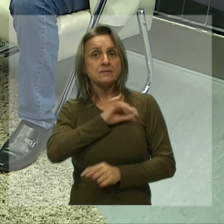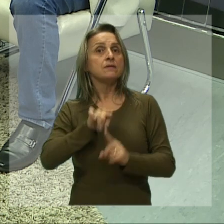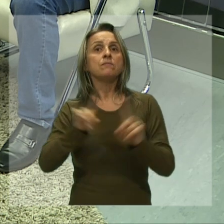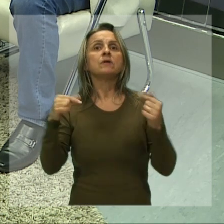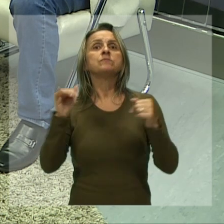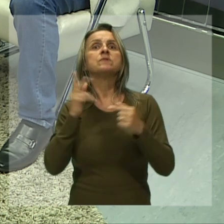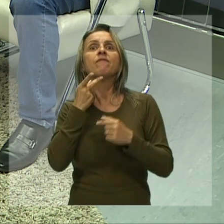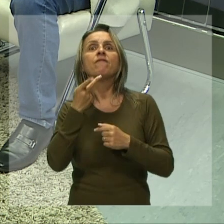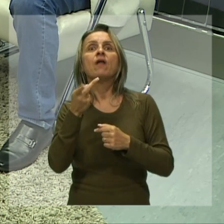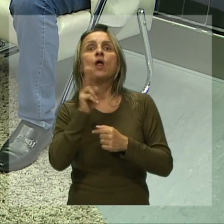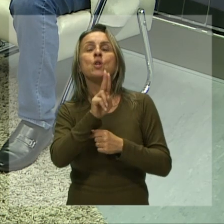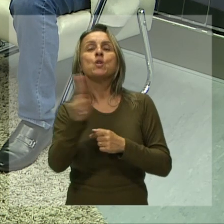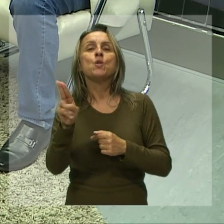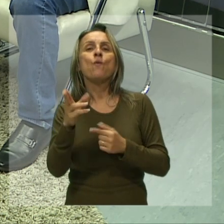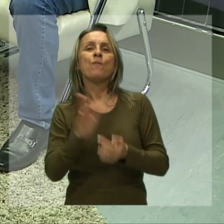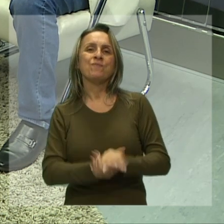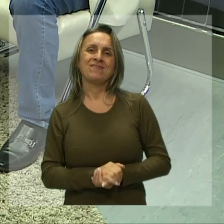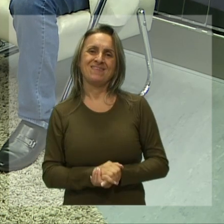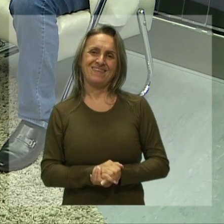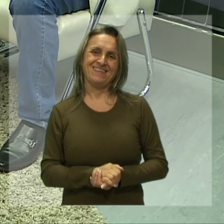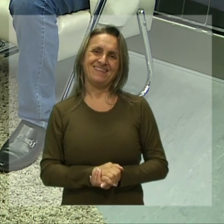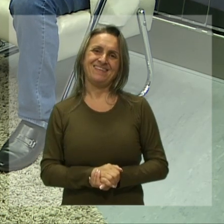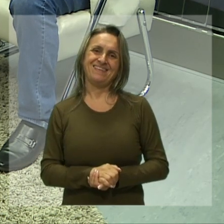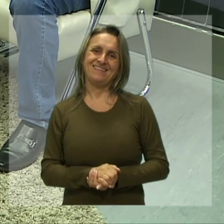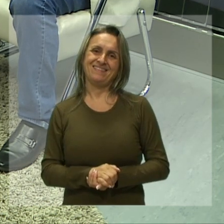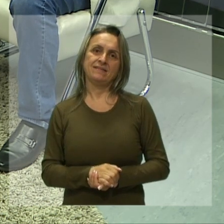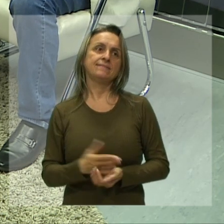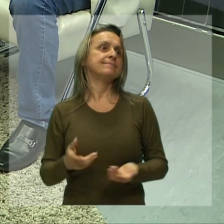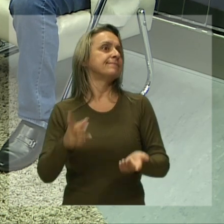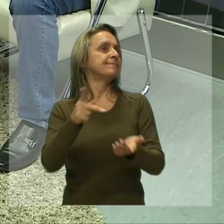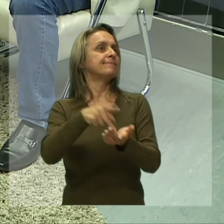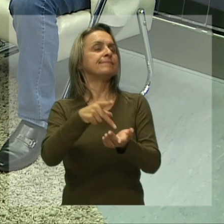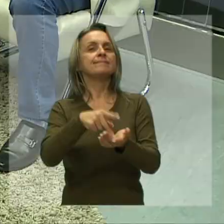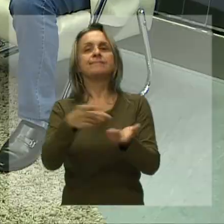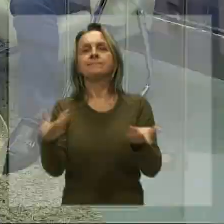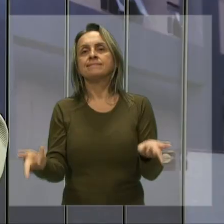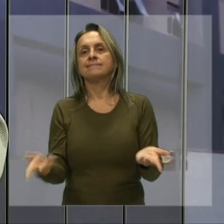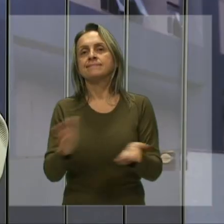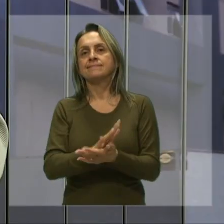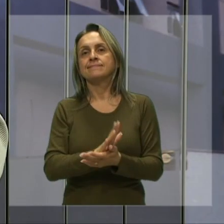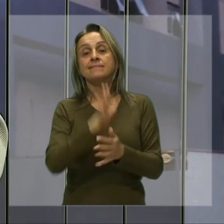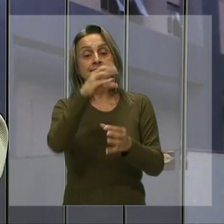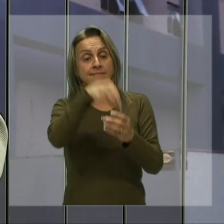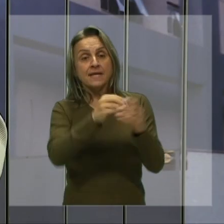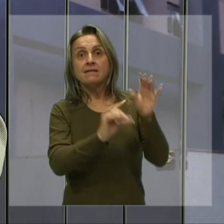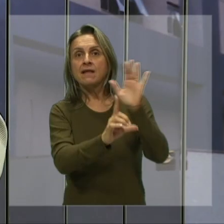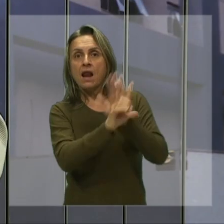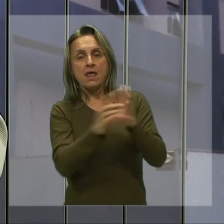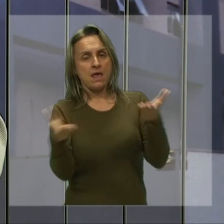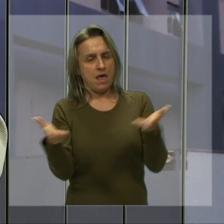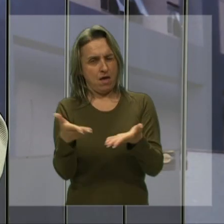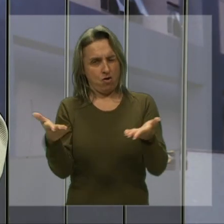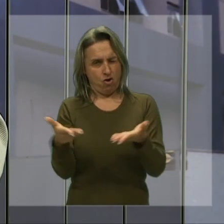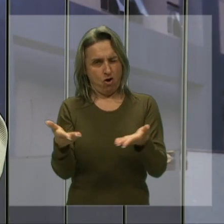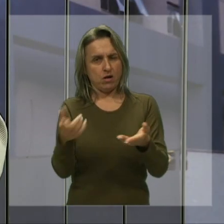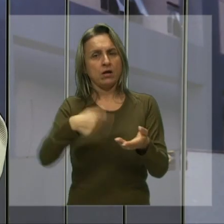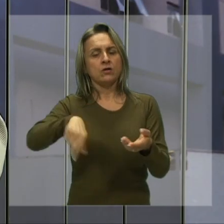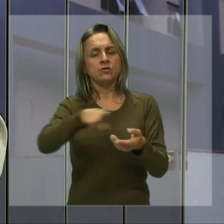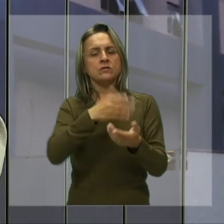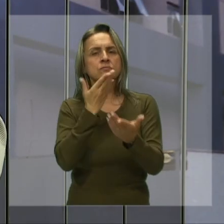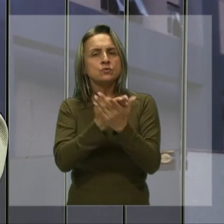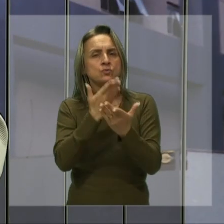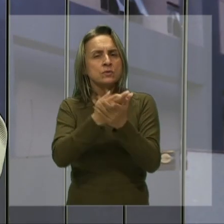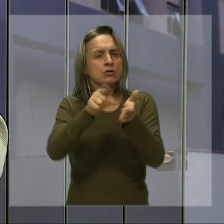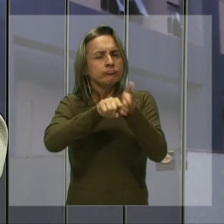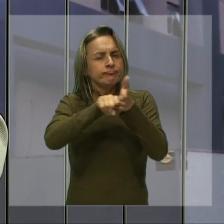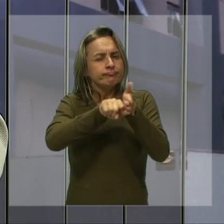dizer, é inadmissível uma coisa dessa, né? Mas é a realidade, está aí na lei. Então, a gente está tentando achar alguma forma de fazer